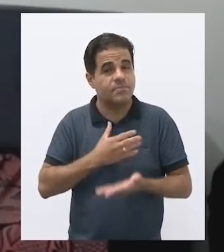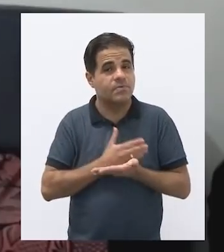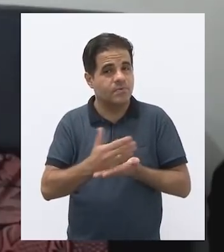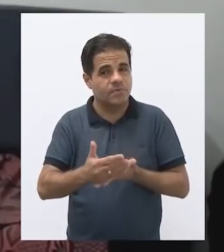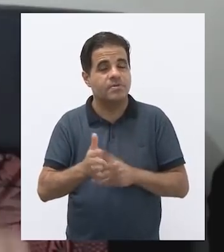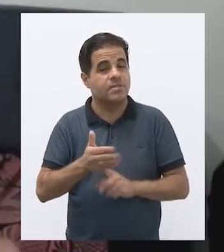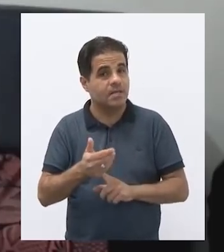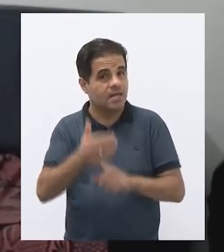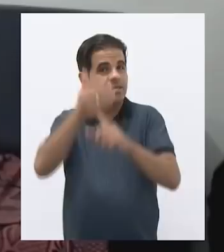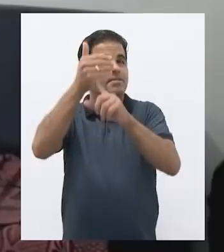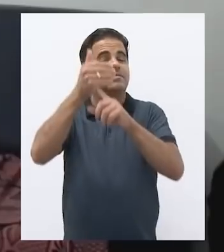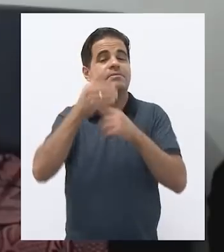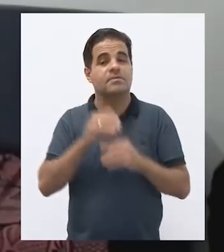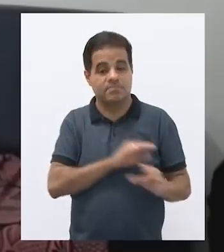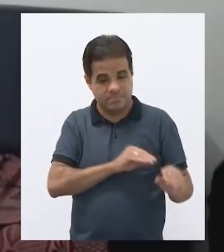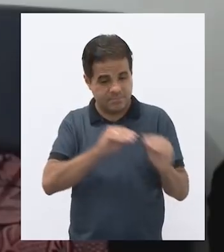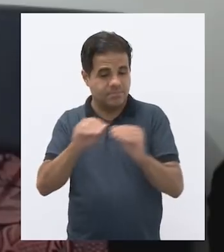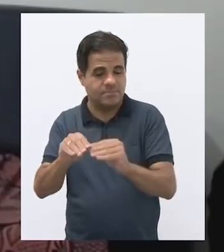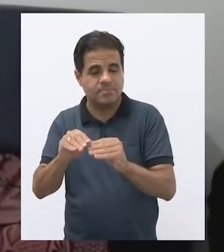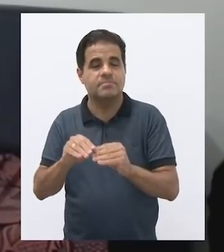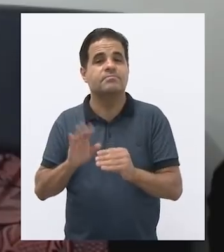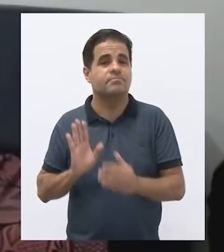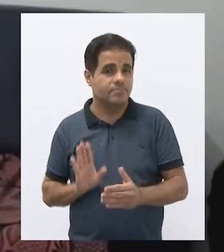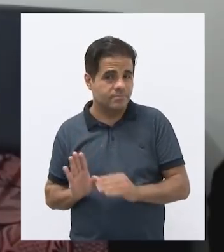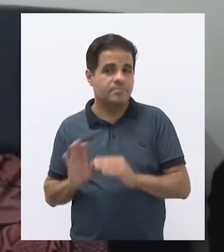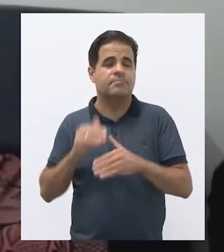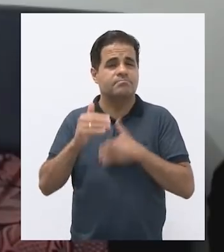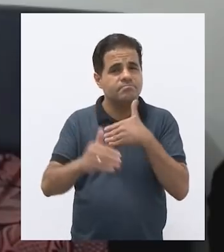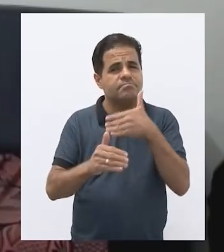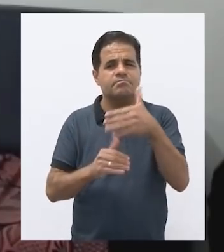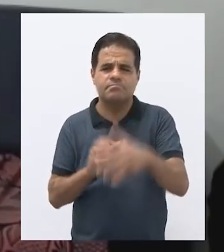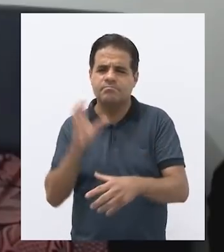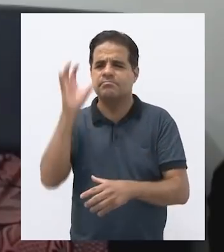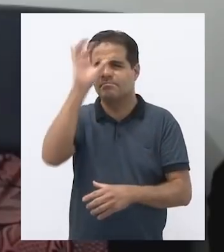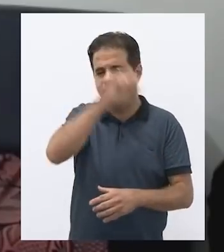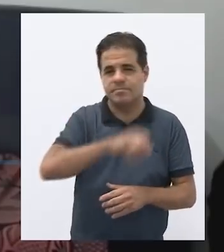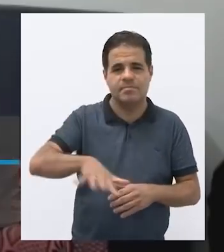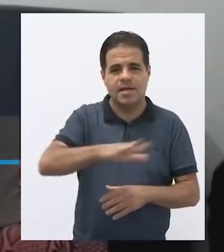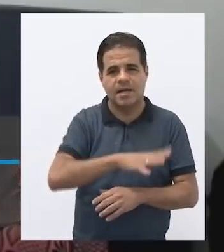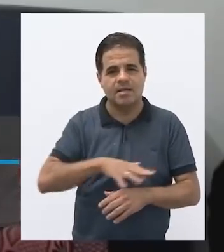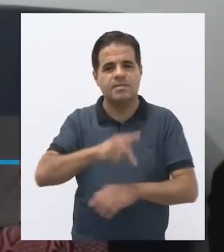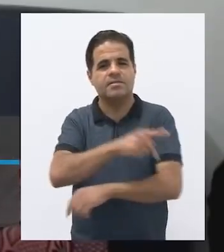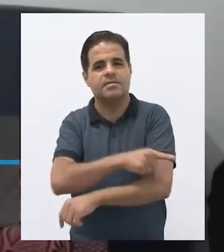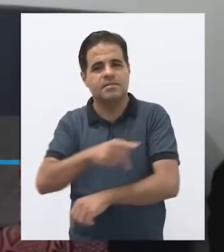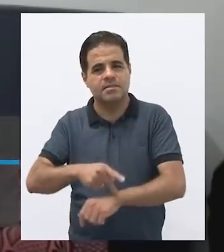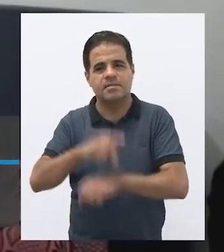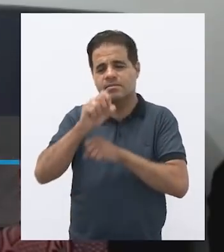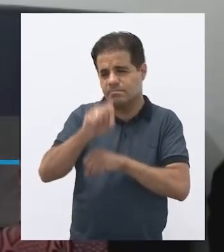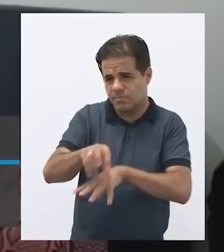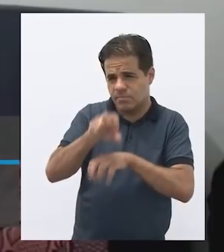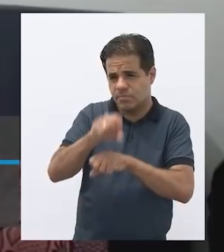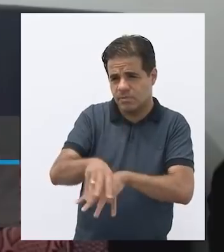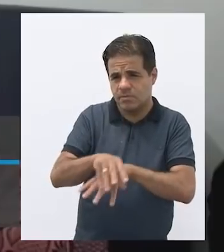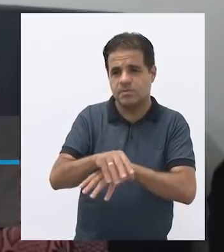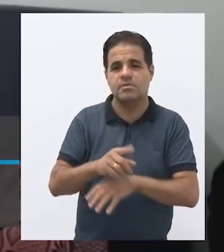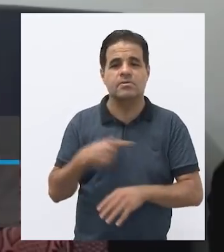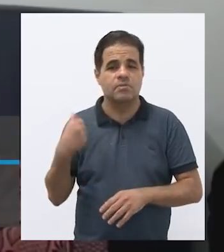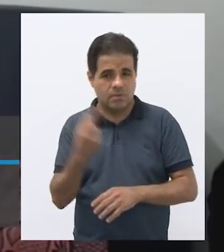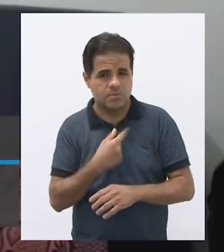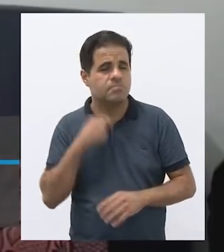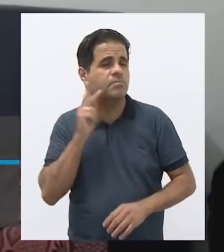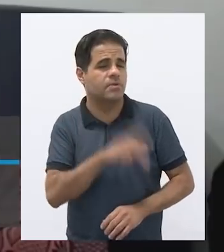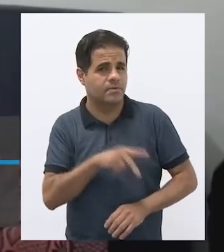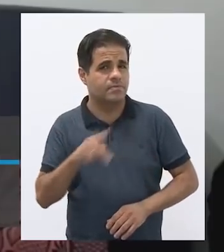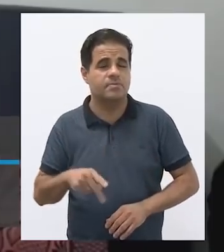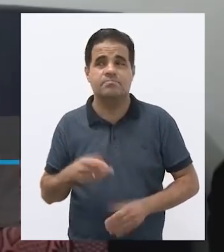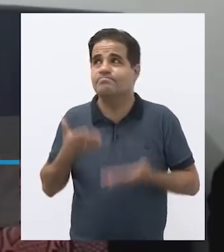pela tecnologia e fui aprender a parte pedagógica, a parte da educação. E nossos professores,